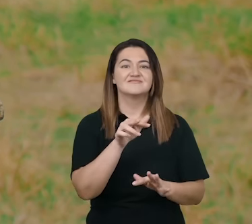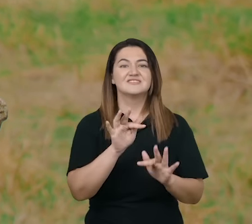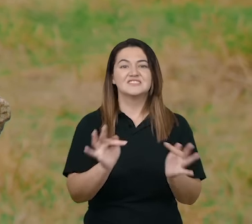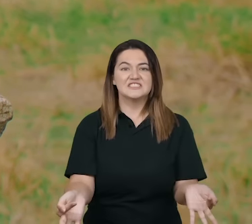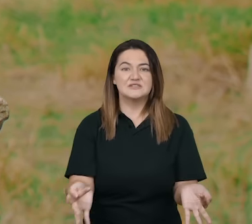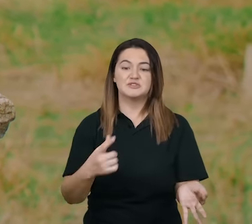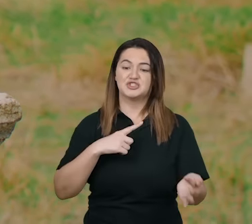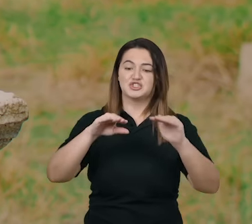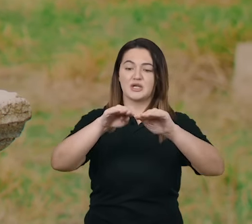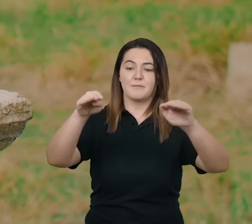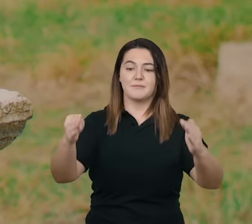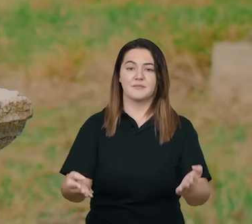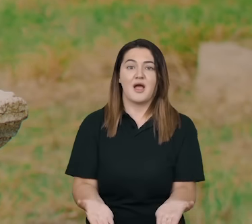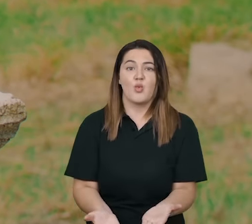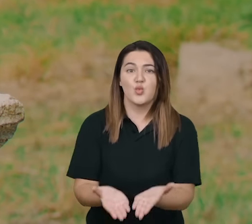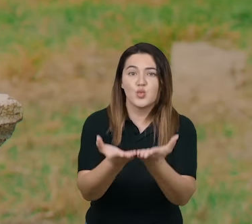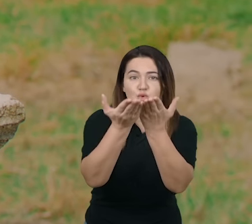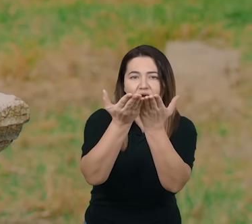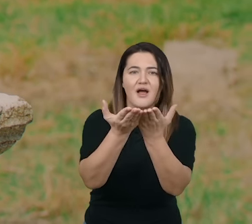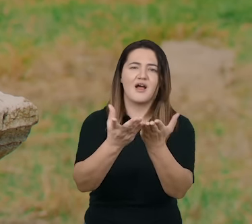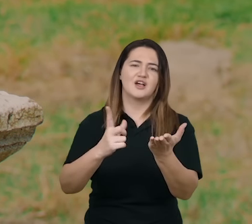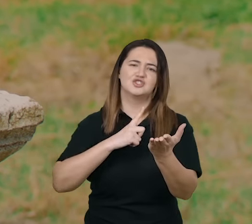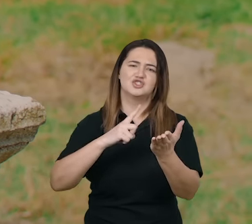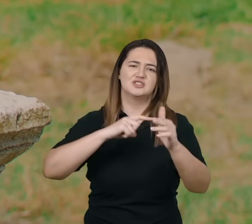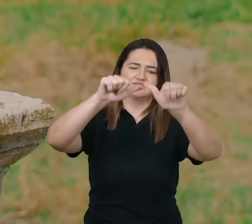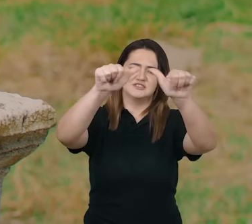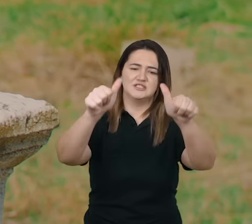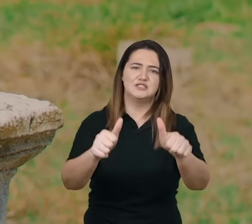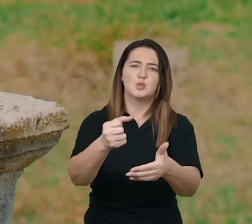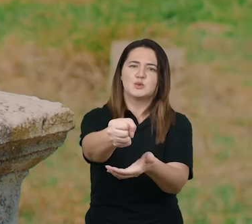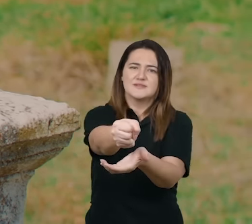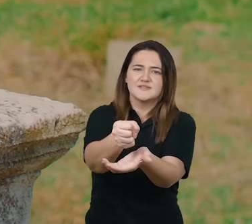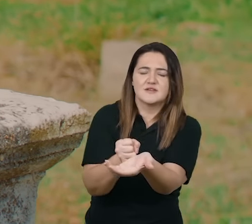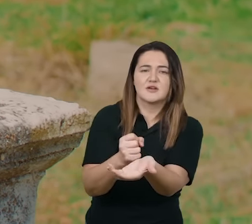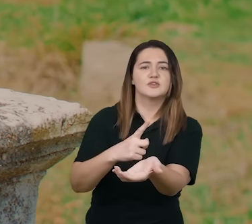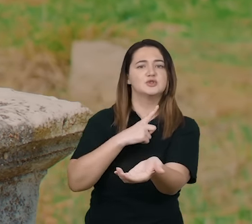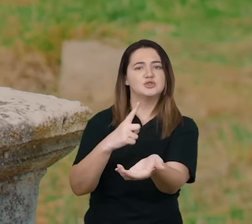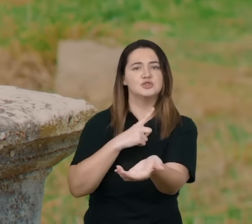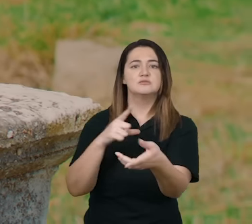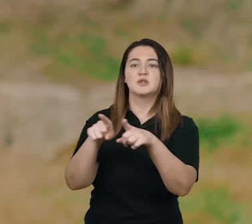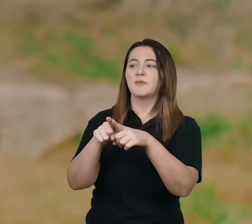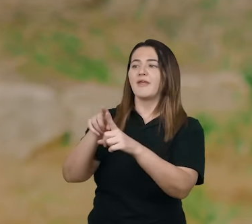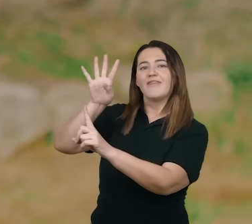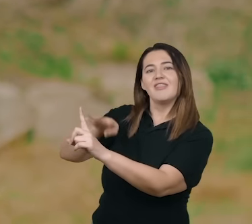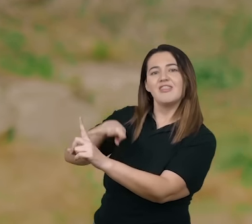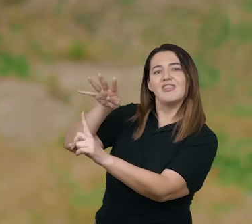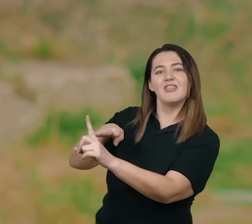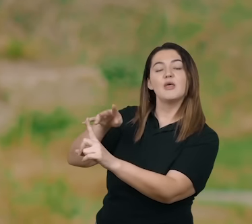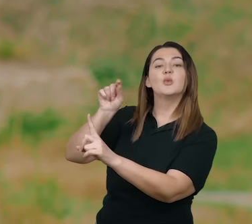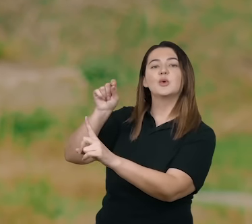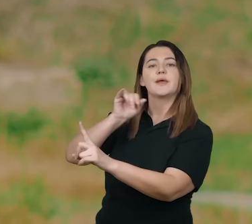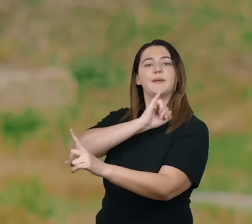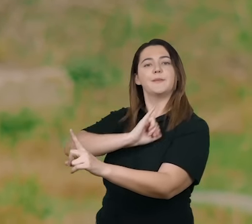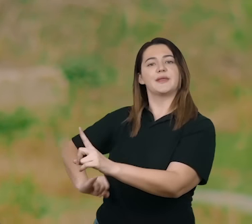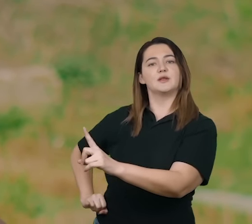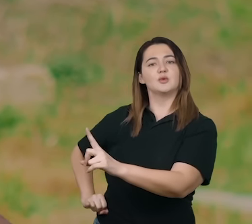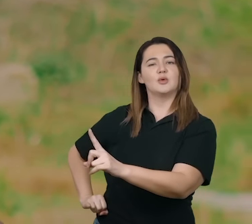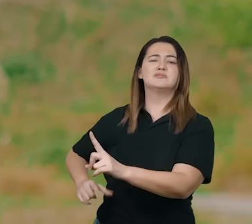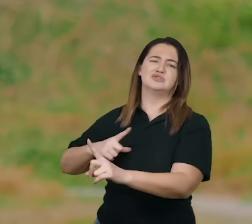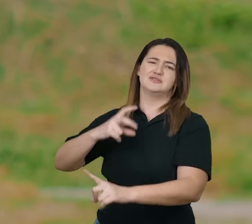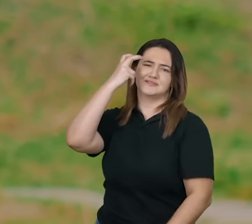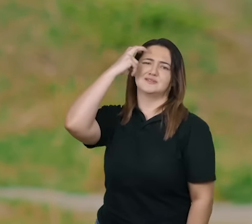de sacrifício, de oferecimento de incenso aos deuses e ao imperador. Era a sabedoria do mundo.